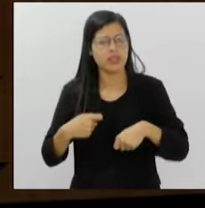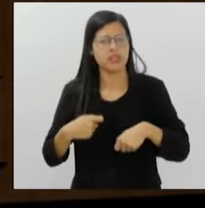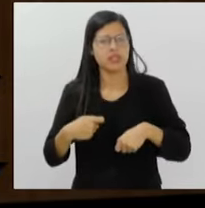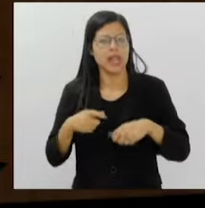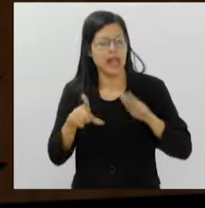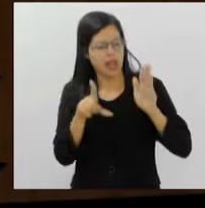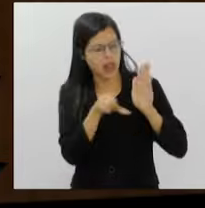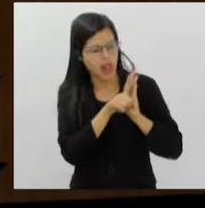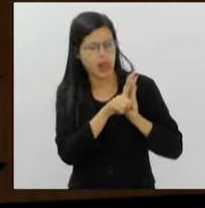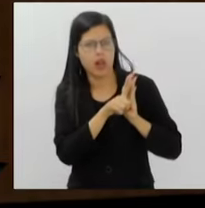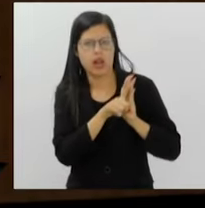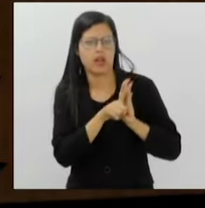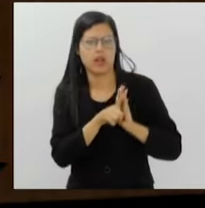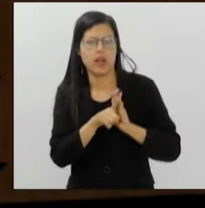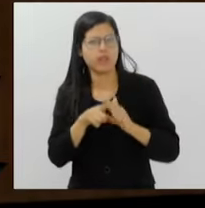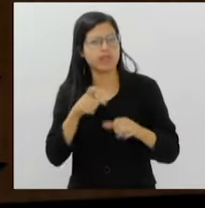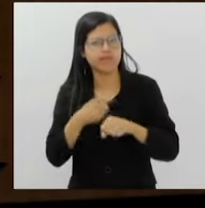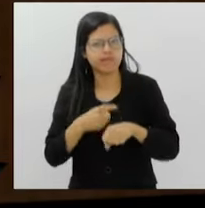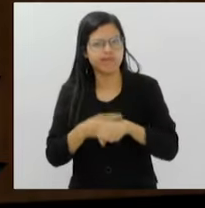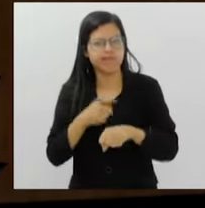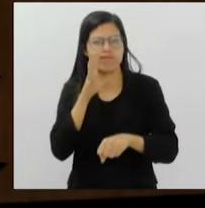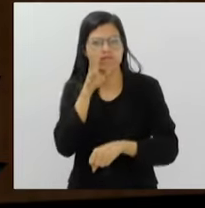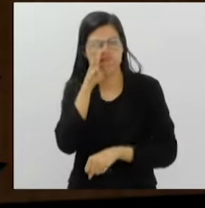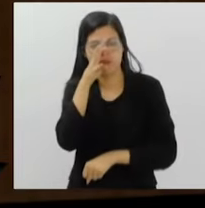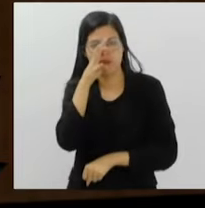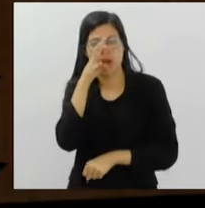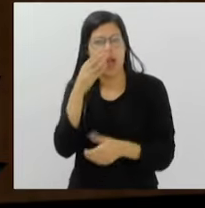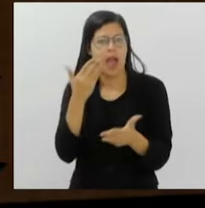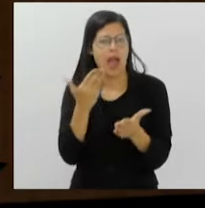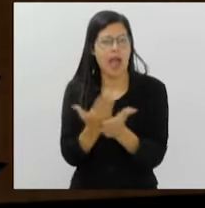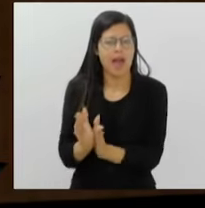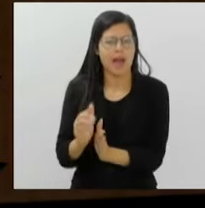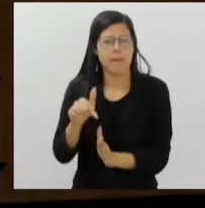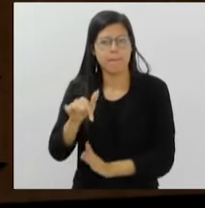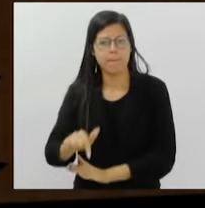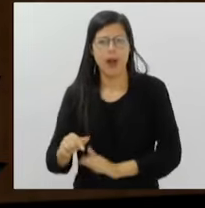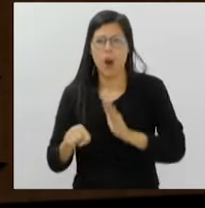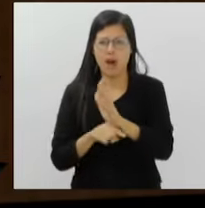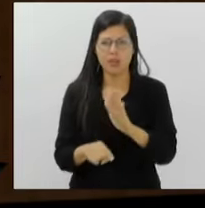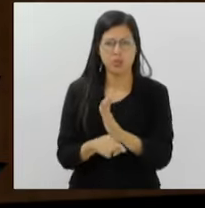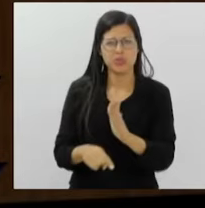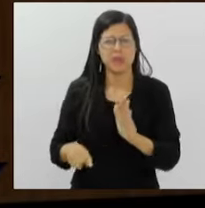leis, acabar com mordomia para bandido.